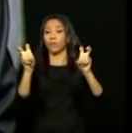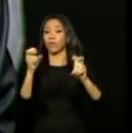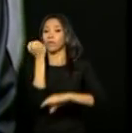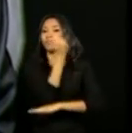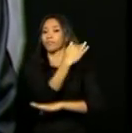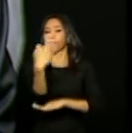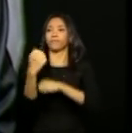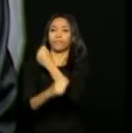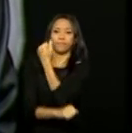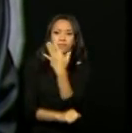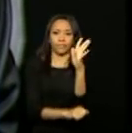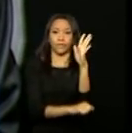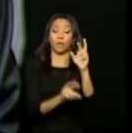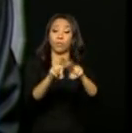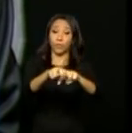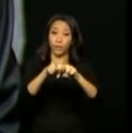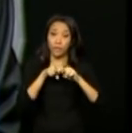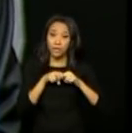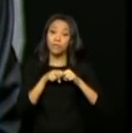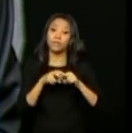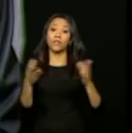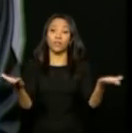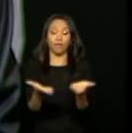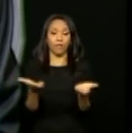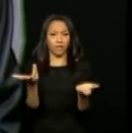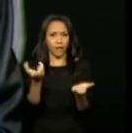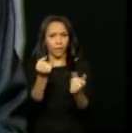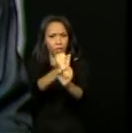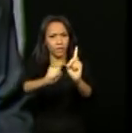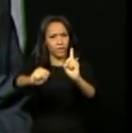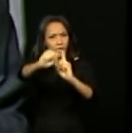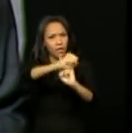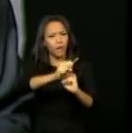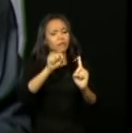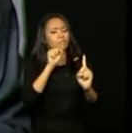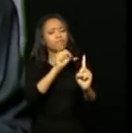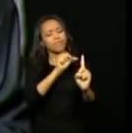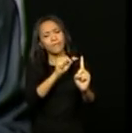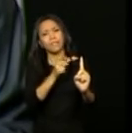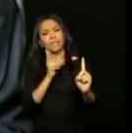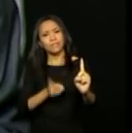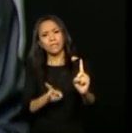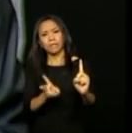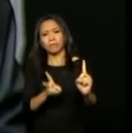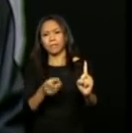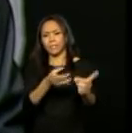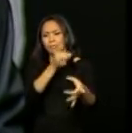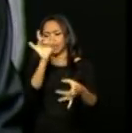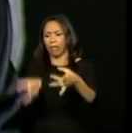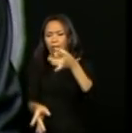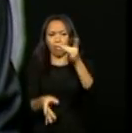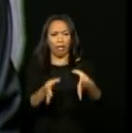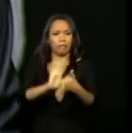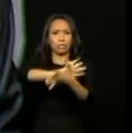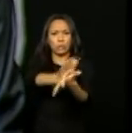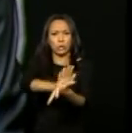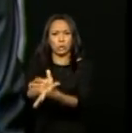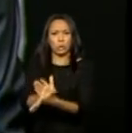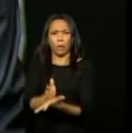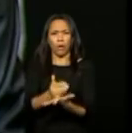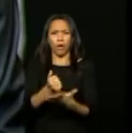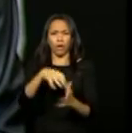a superação de um modelo de civilização que estabelece relação predatória e insustentável com o